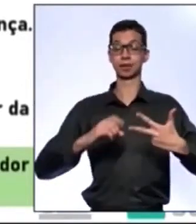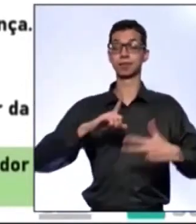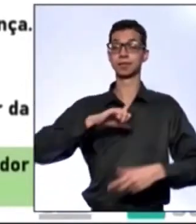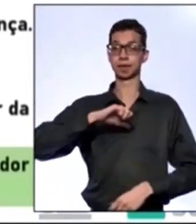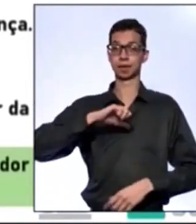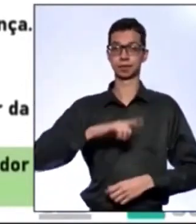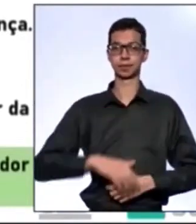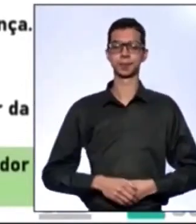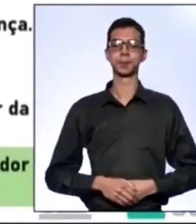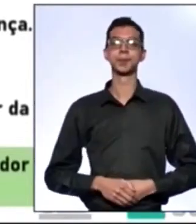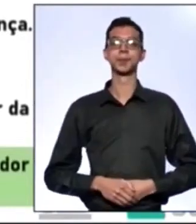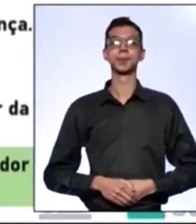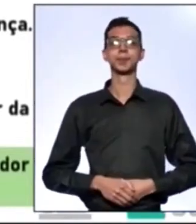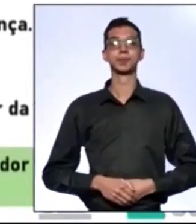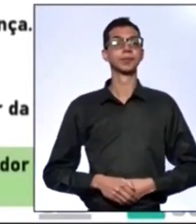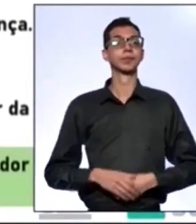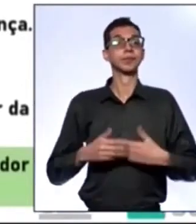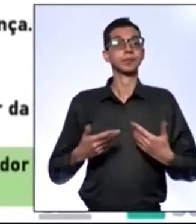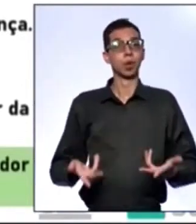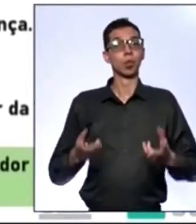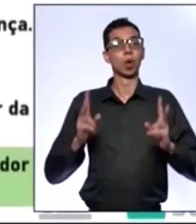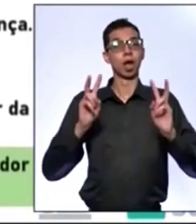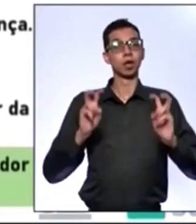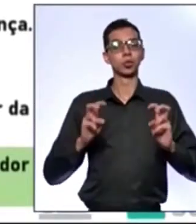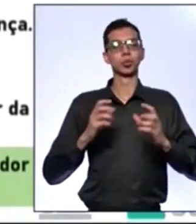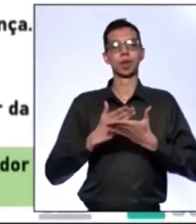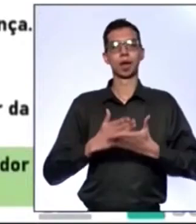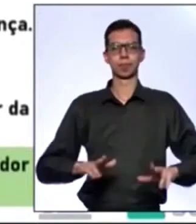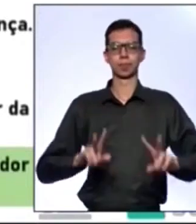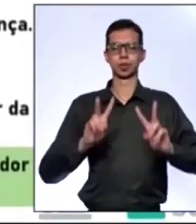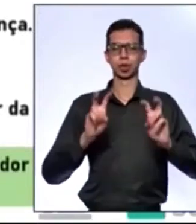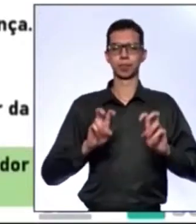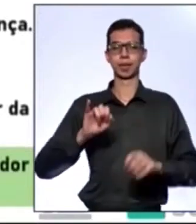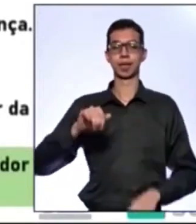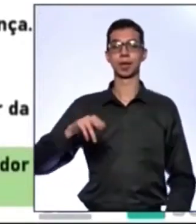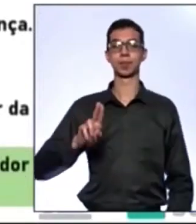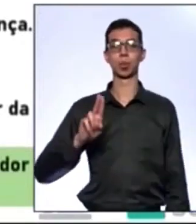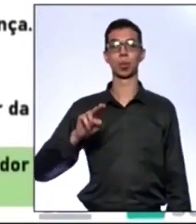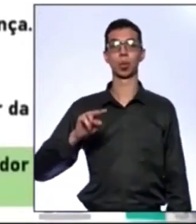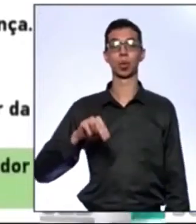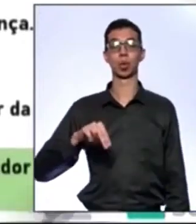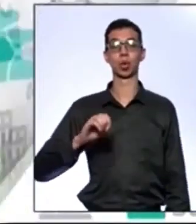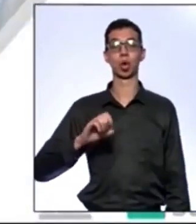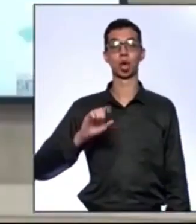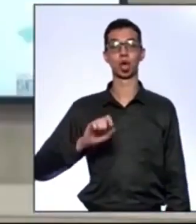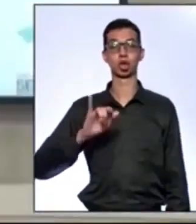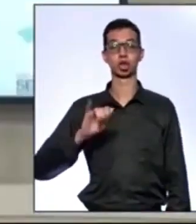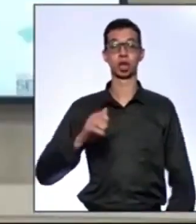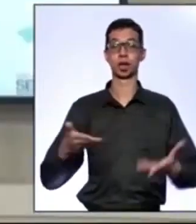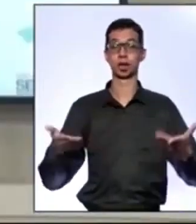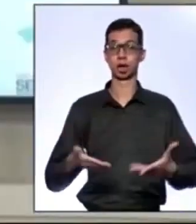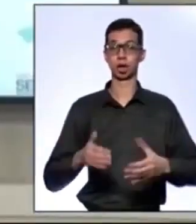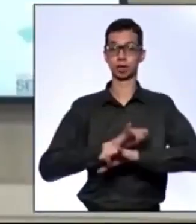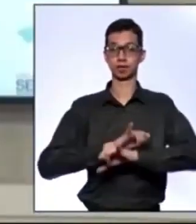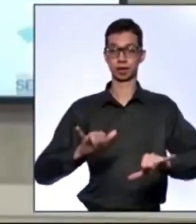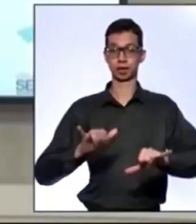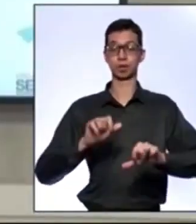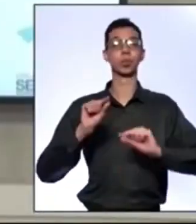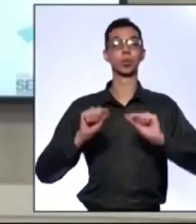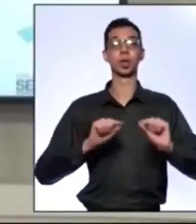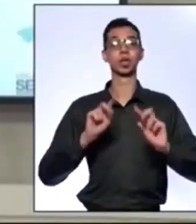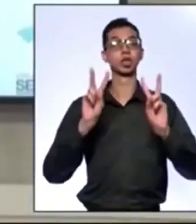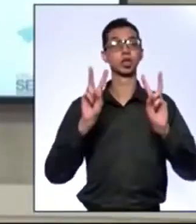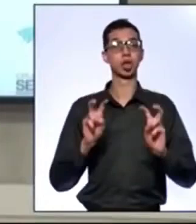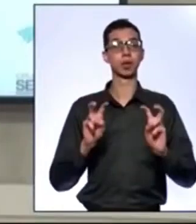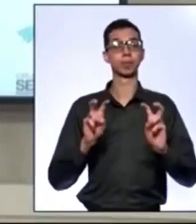E aqui, ó, terminamos o assunto imunologia. O que eu vou falar com vocês agora é sobre uma